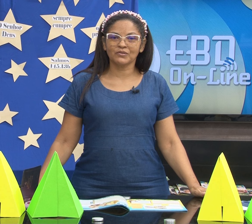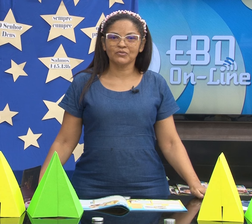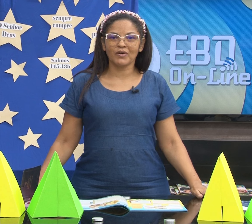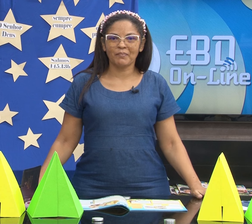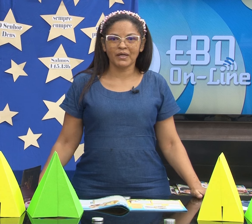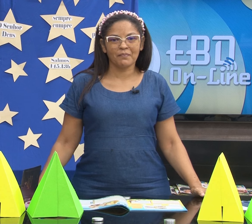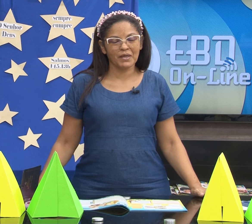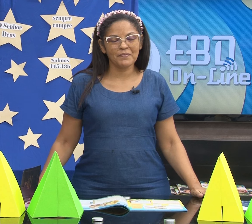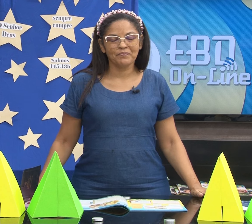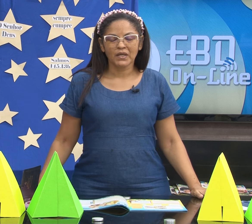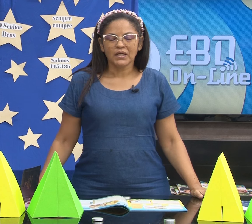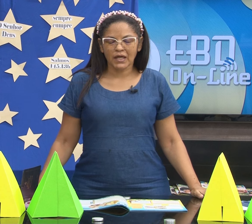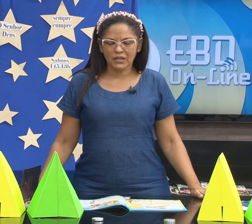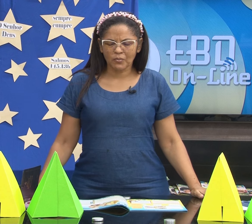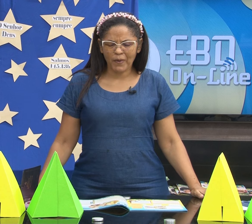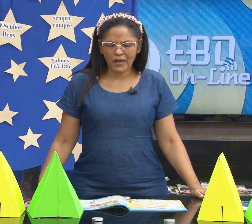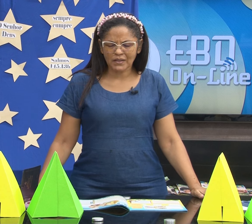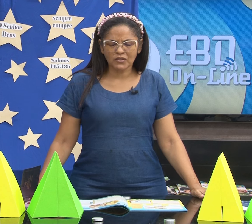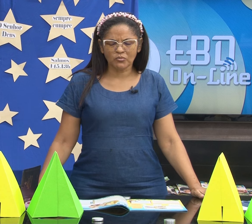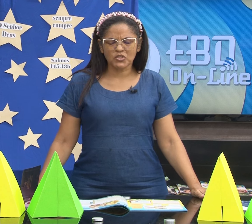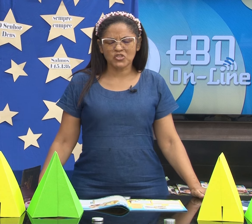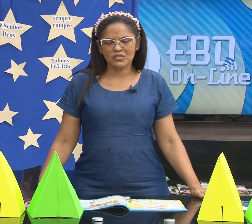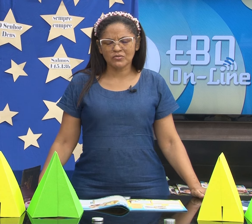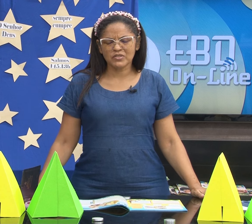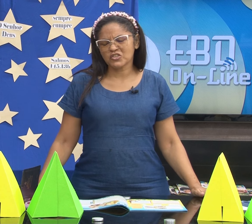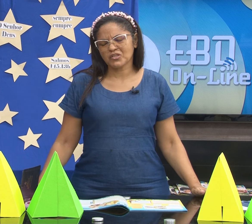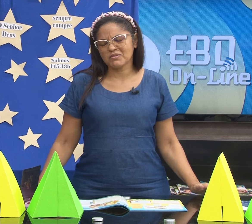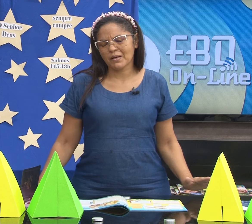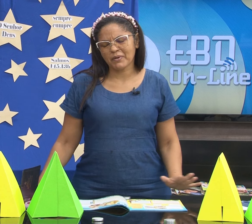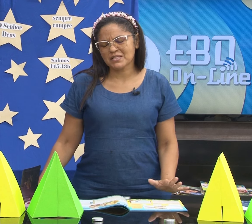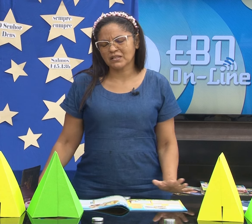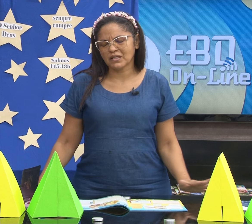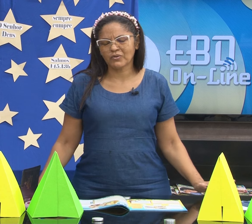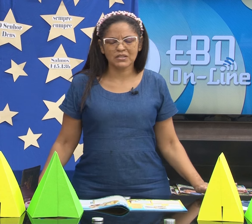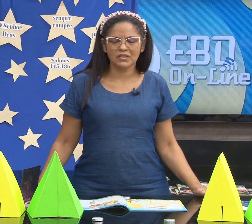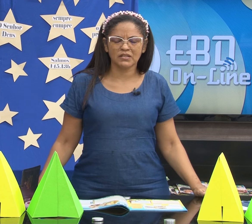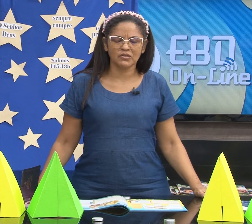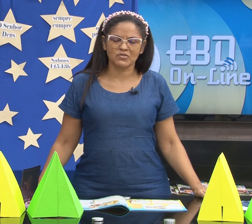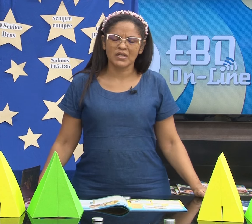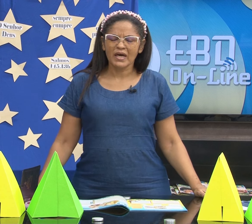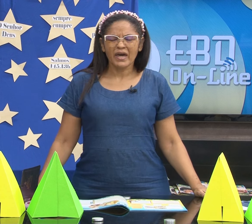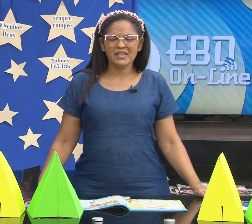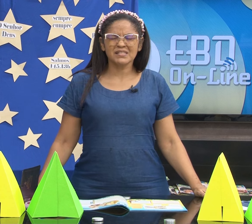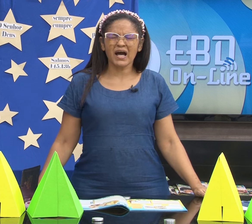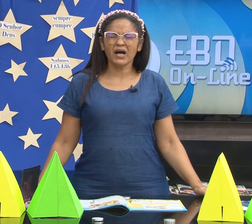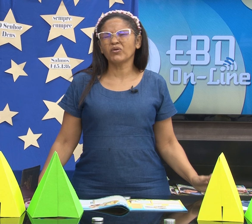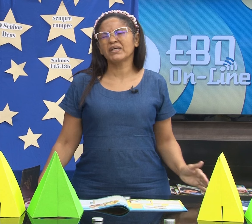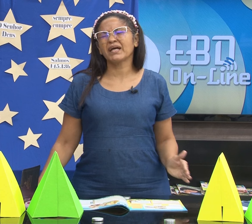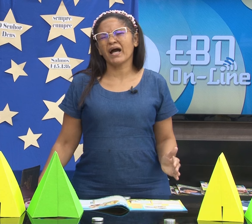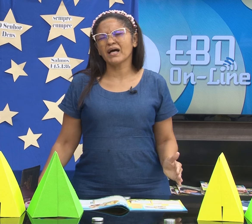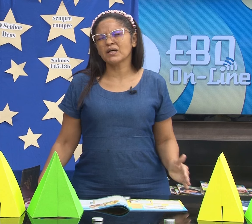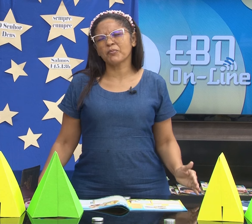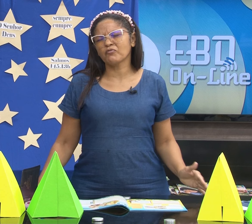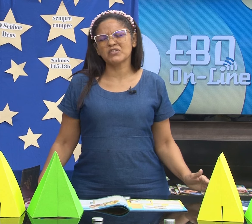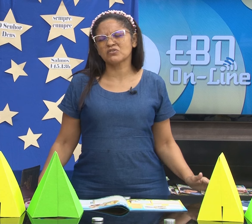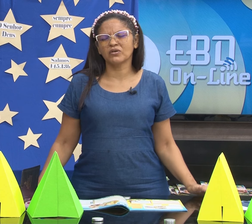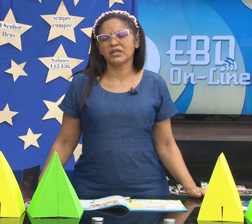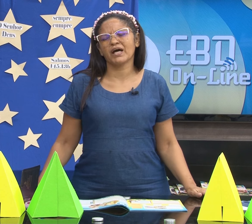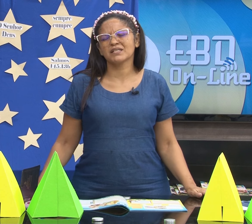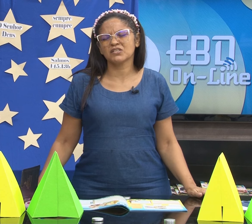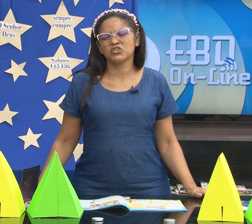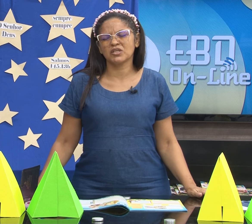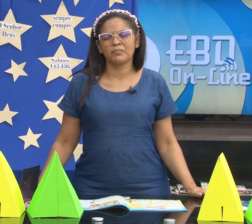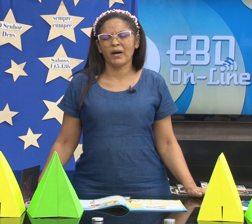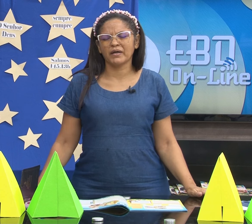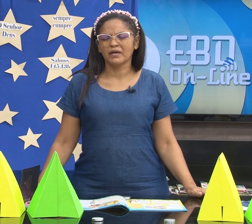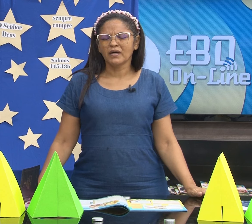para que tudo vá bem amém querido pai em nome de Jesus Estamos apresentando a ti Deus essa aula e cada professor que